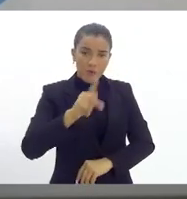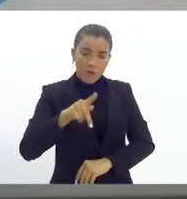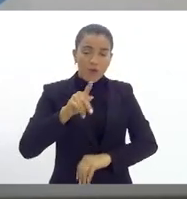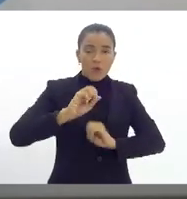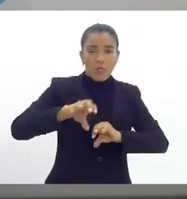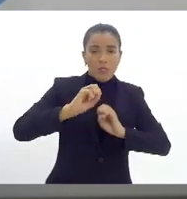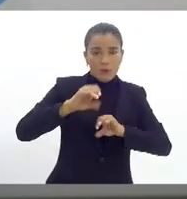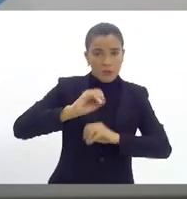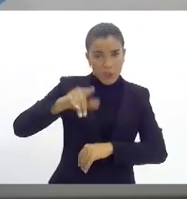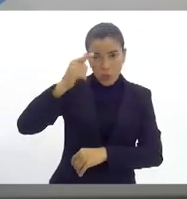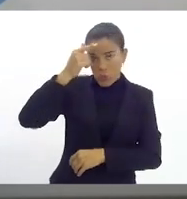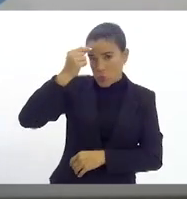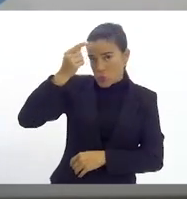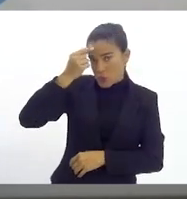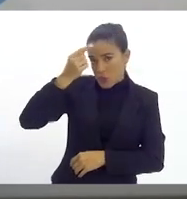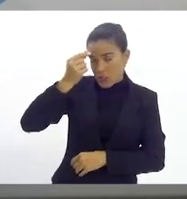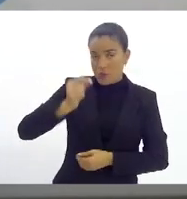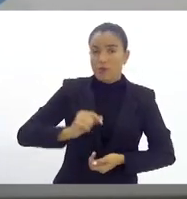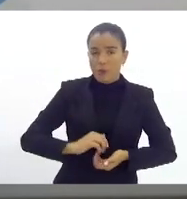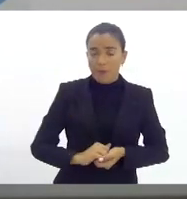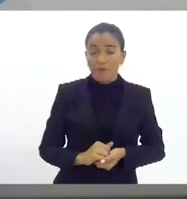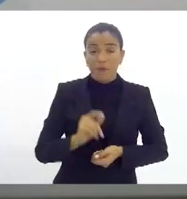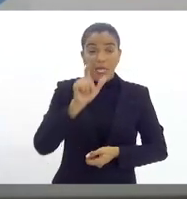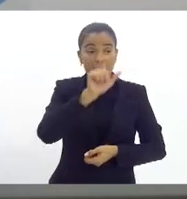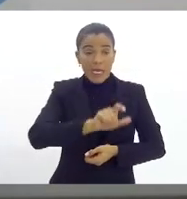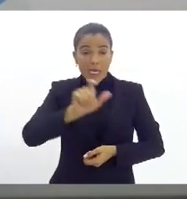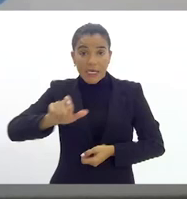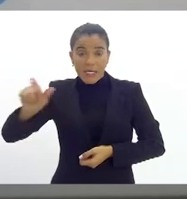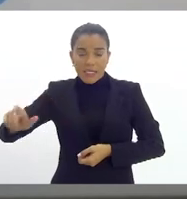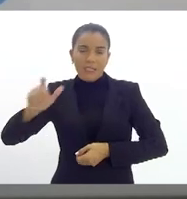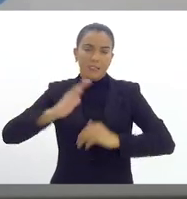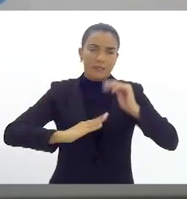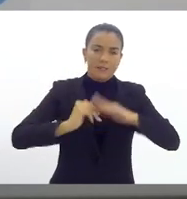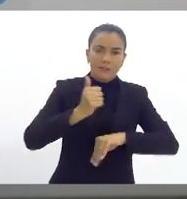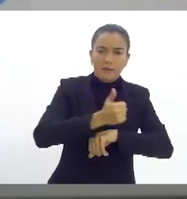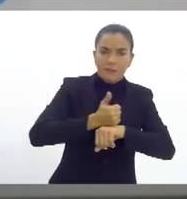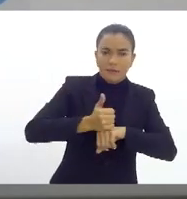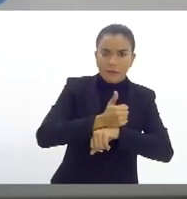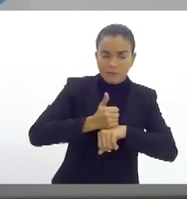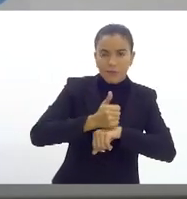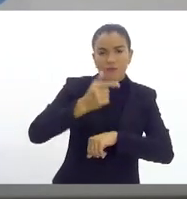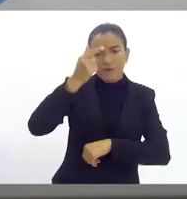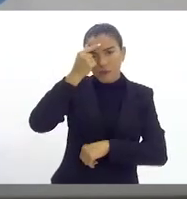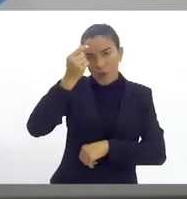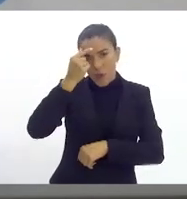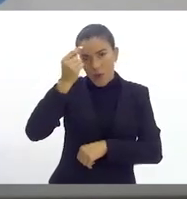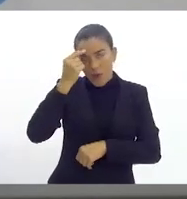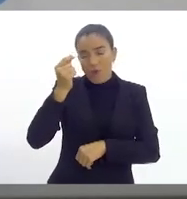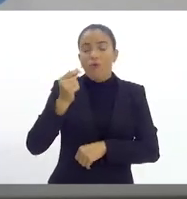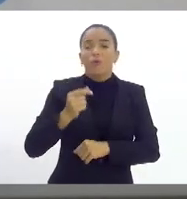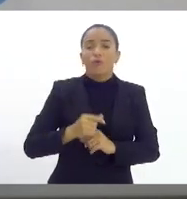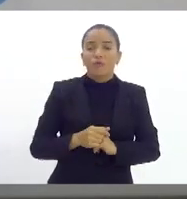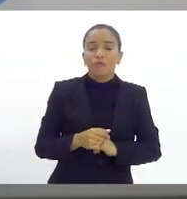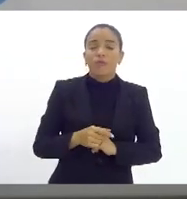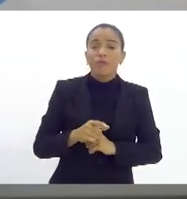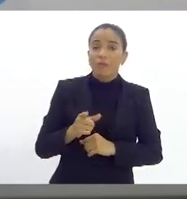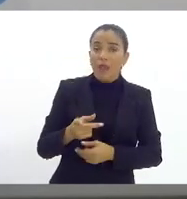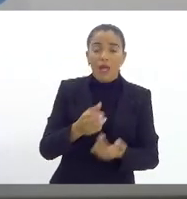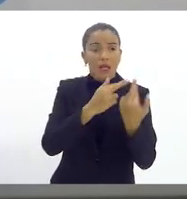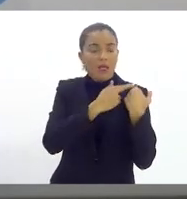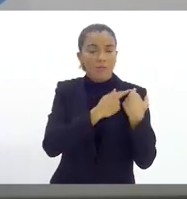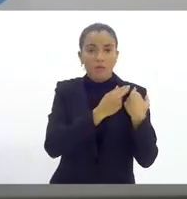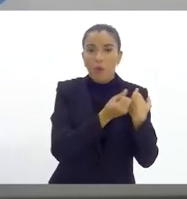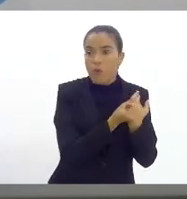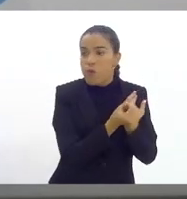superior né esse profissionais acabam tendo que ser responsáveis por um número muito grande